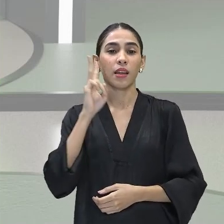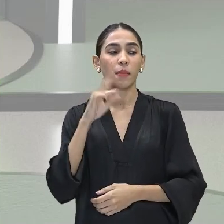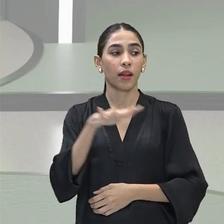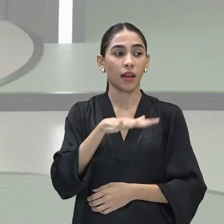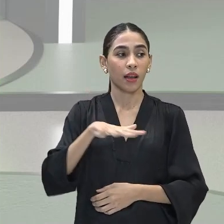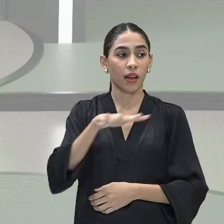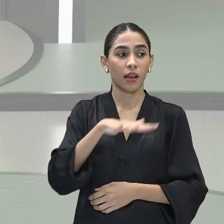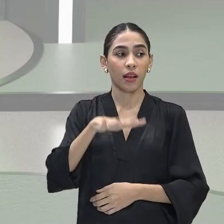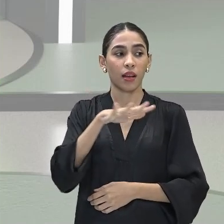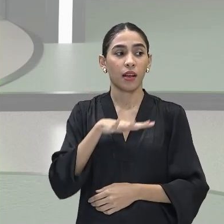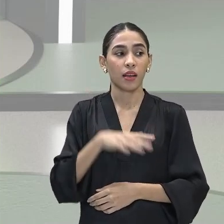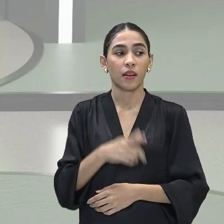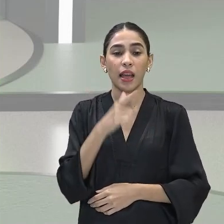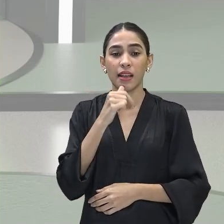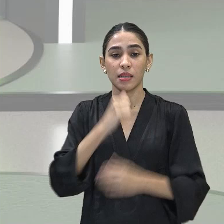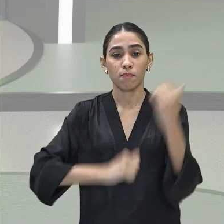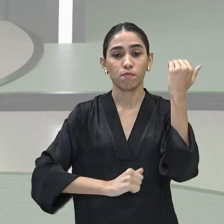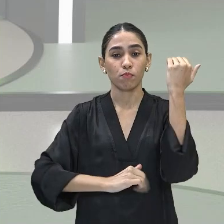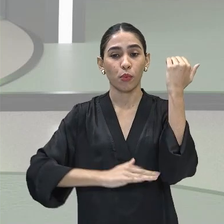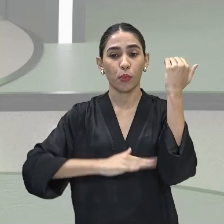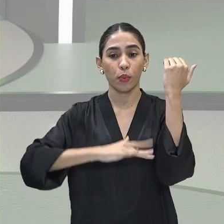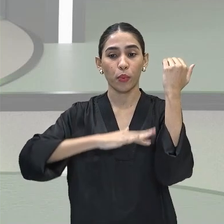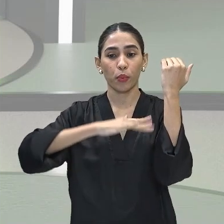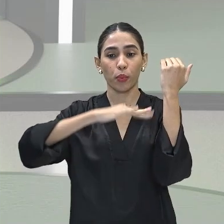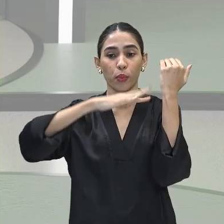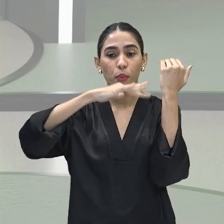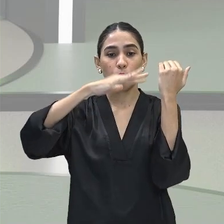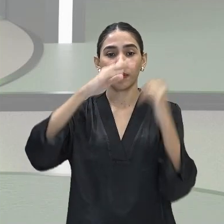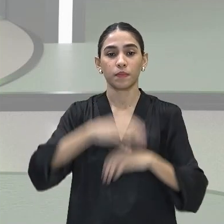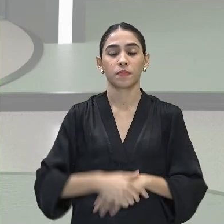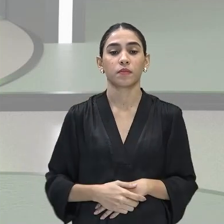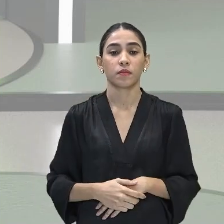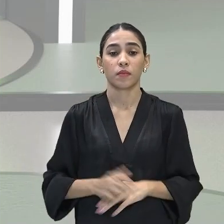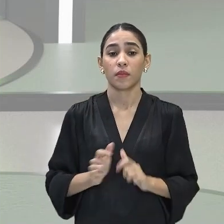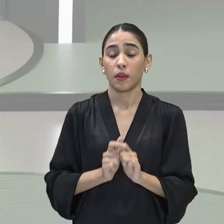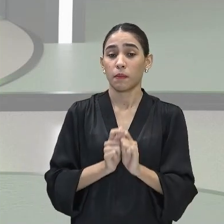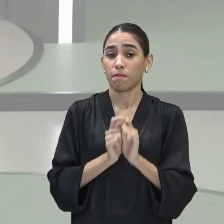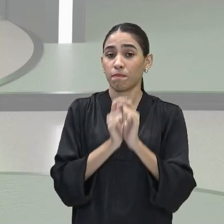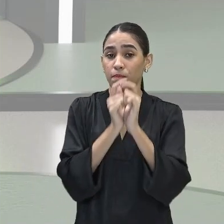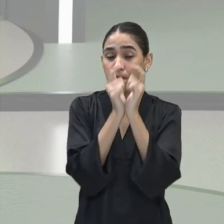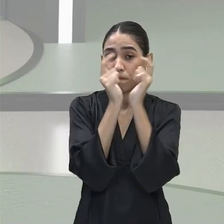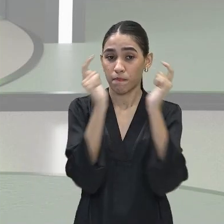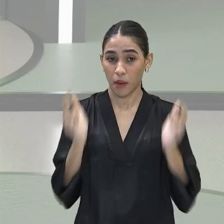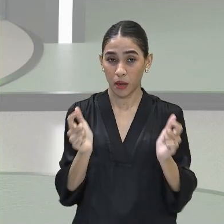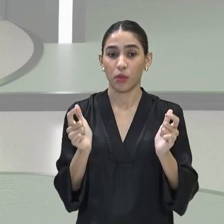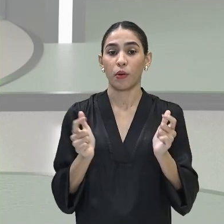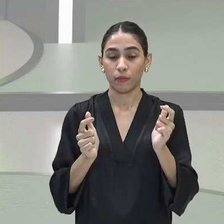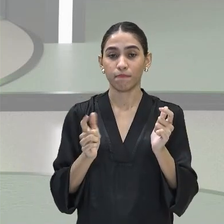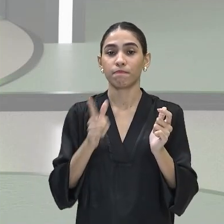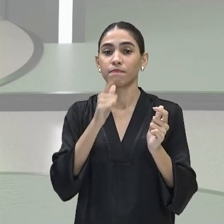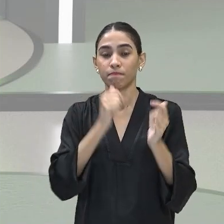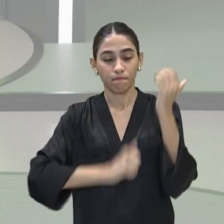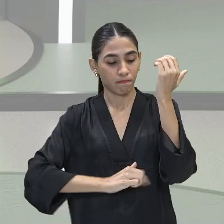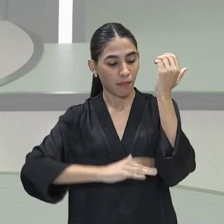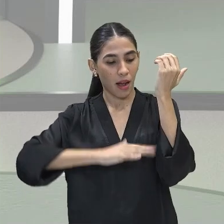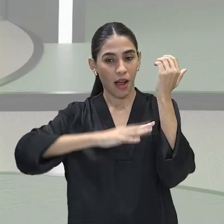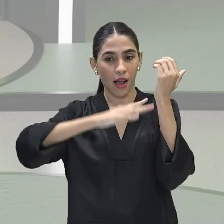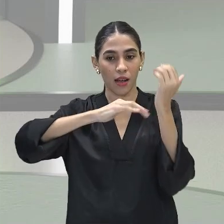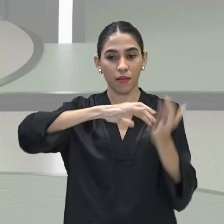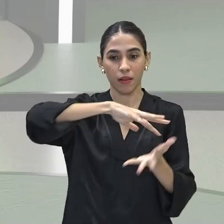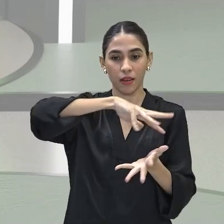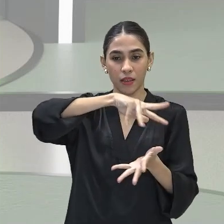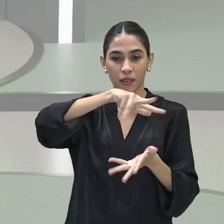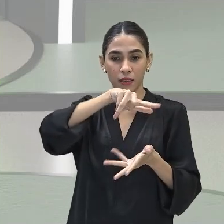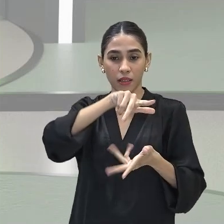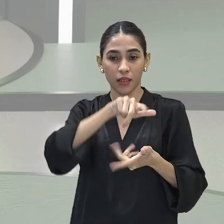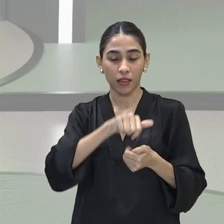são inundáveis. Olha só, ele é a maior planície inundável do planeta, né? Quando a gente fala de